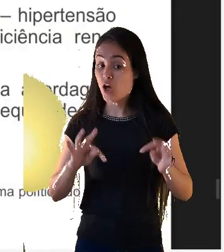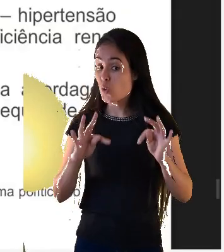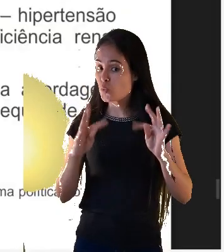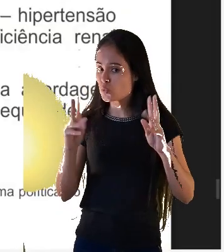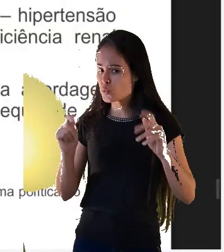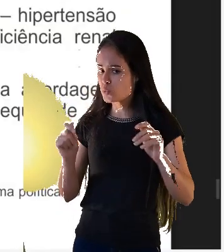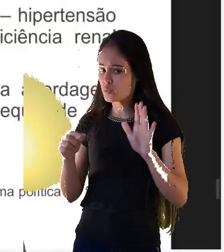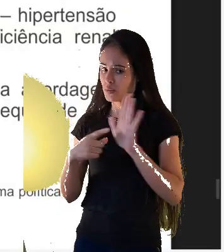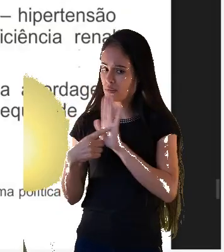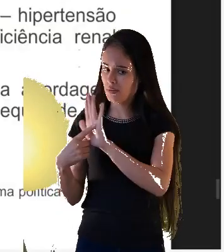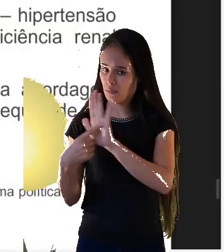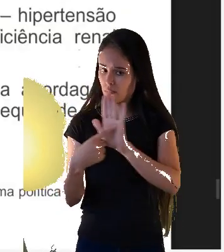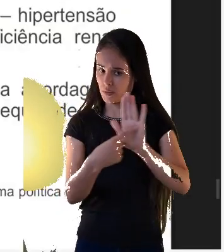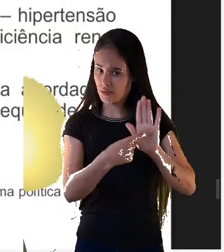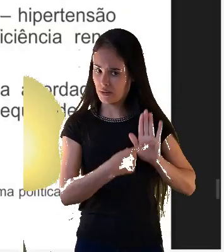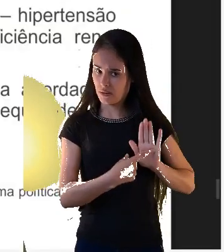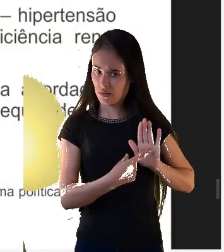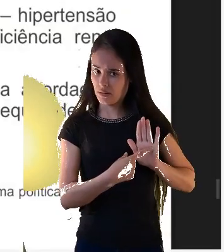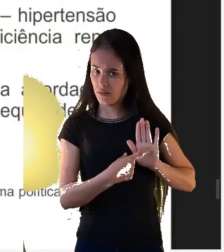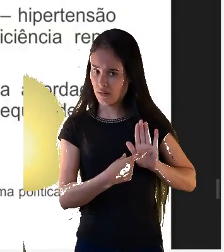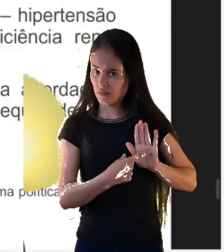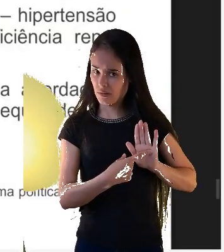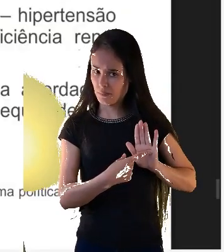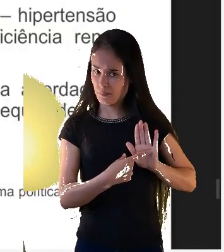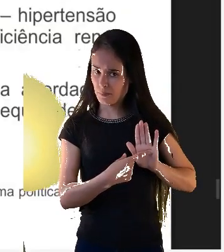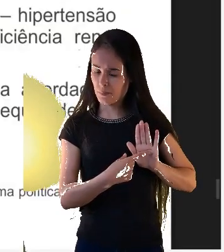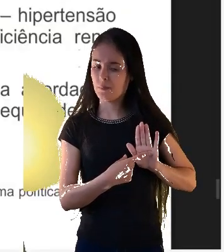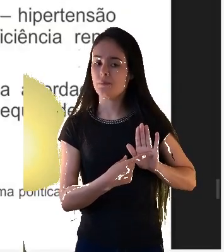movimento negro, né? Pode passar.